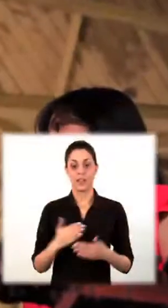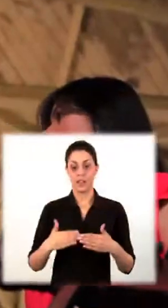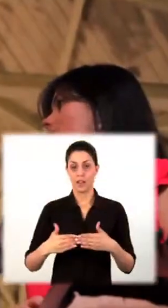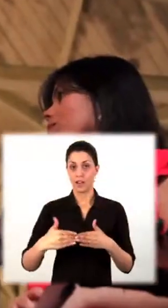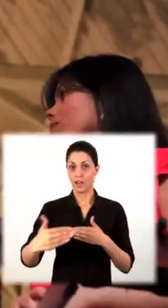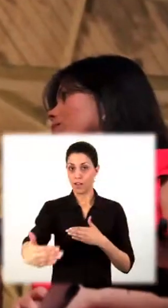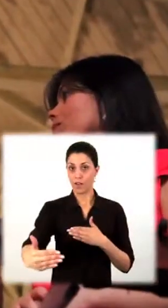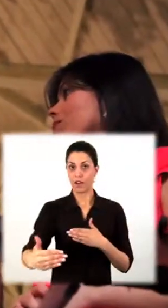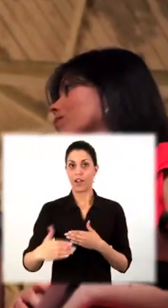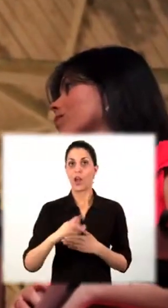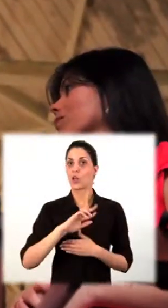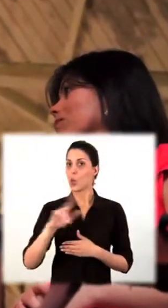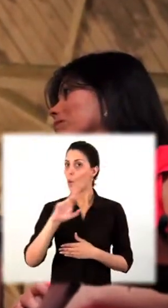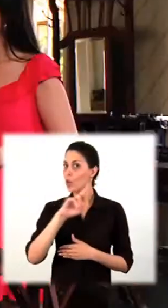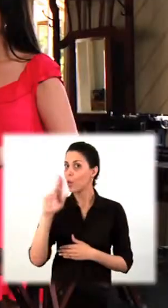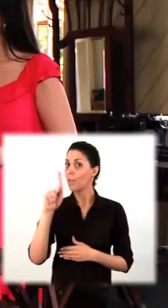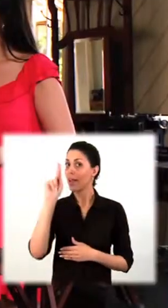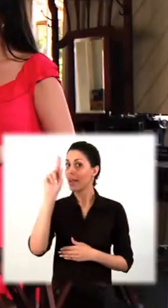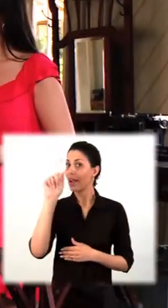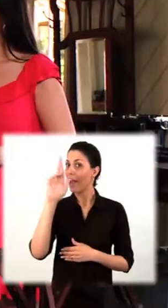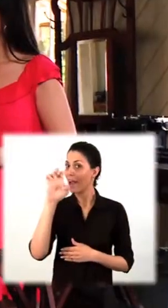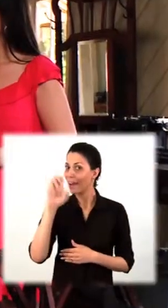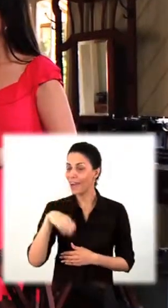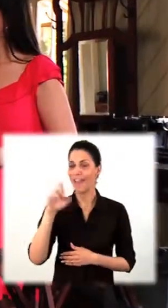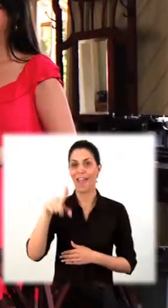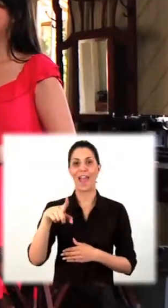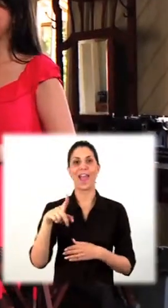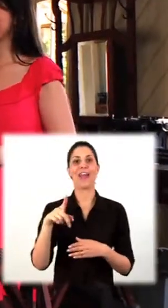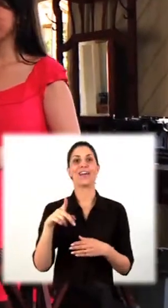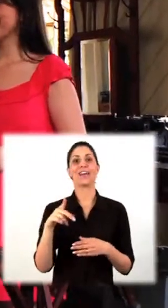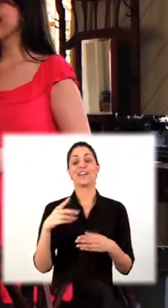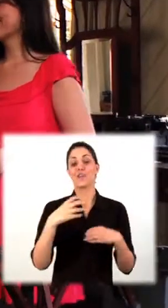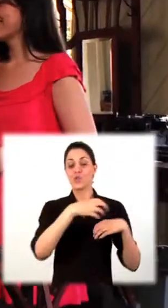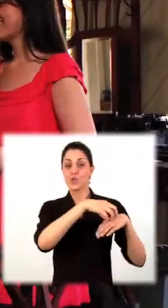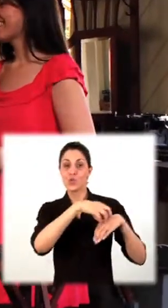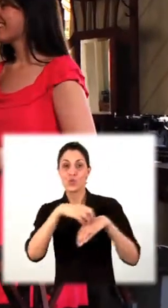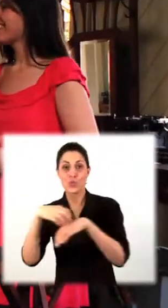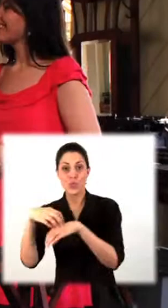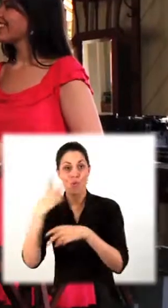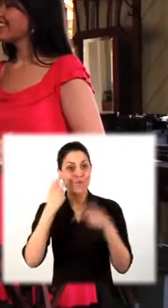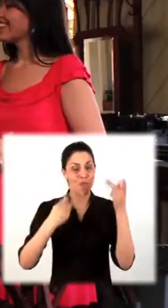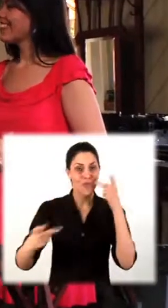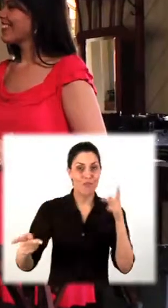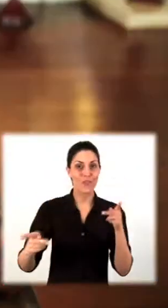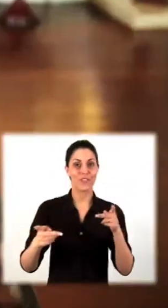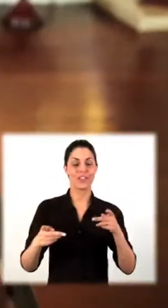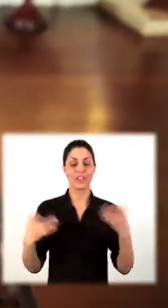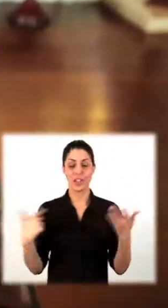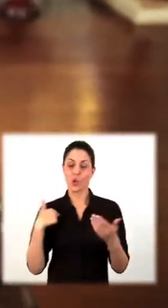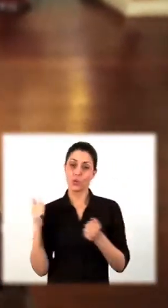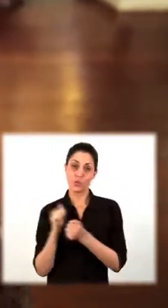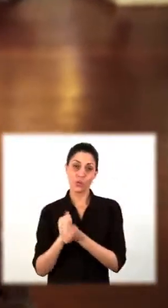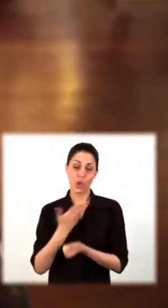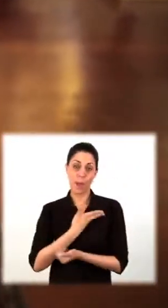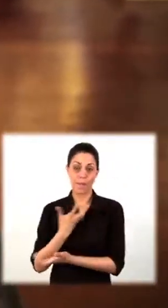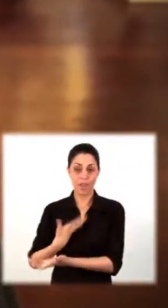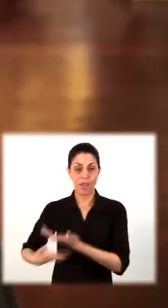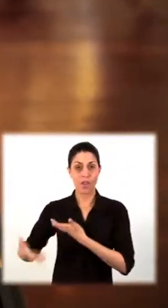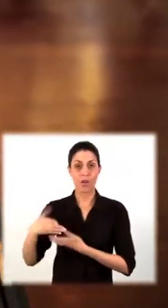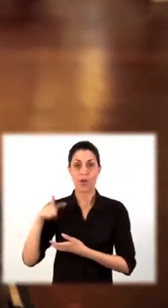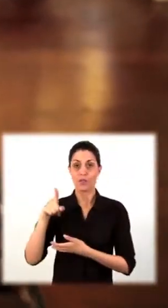A partir de agora, você não é mais Karen, você é uma guia turística. E eu estou aqui, junto com os meus